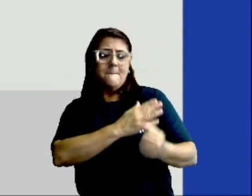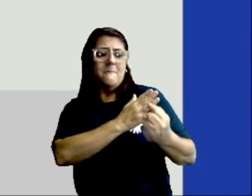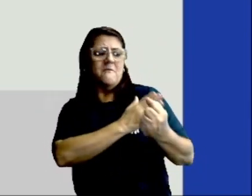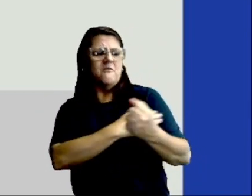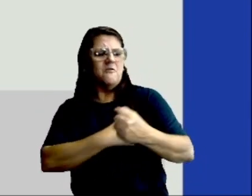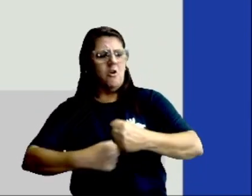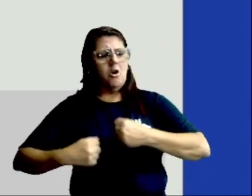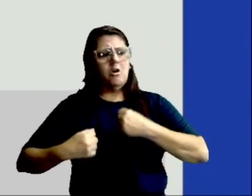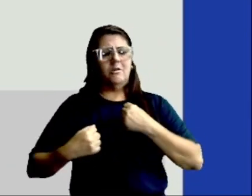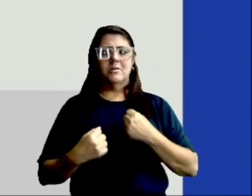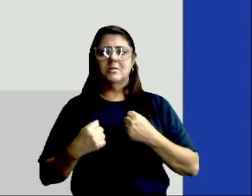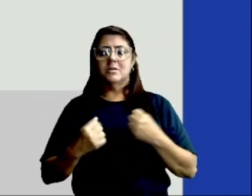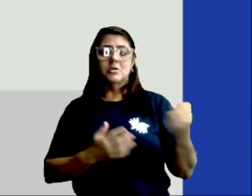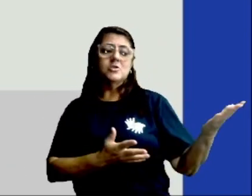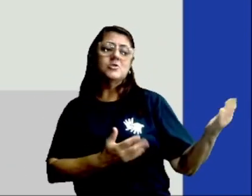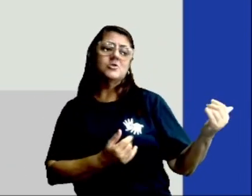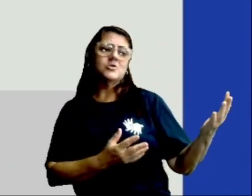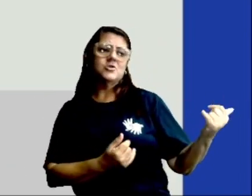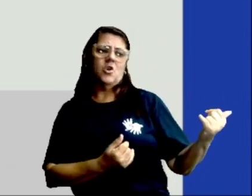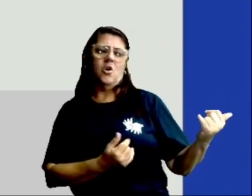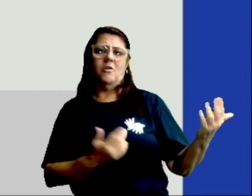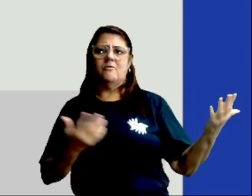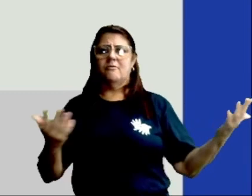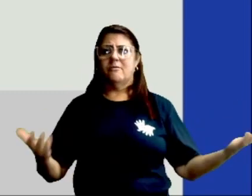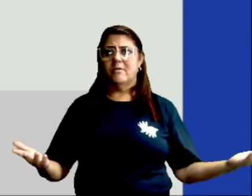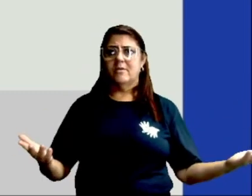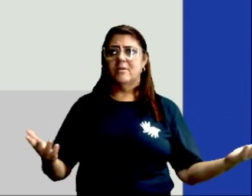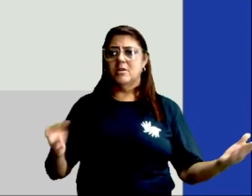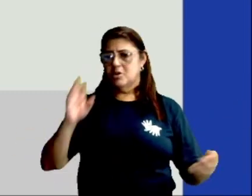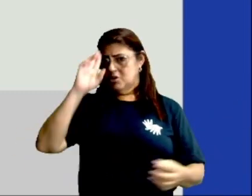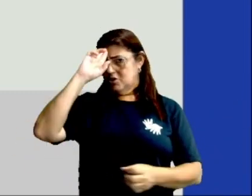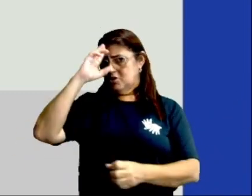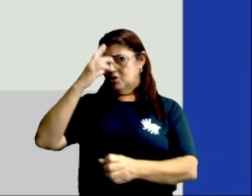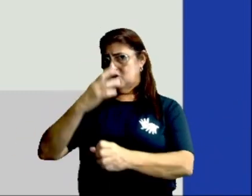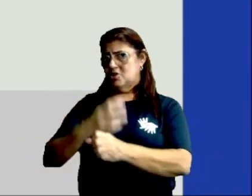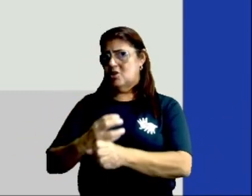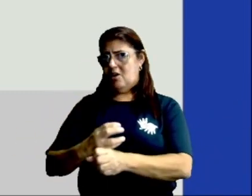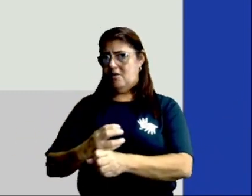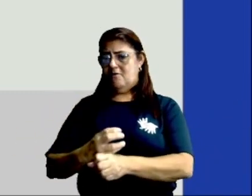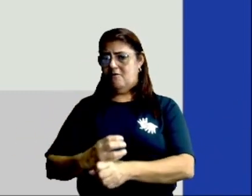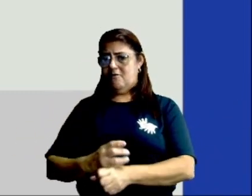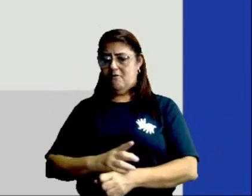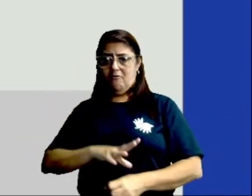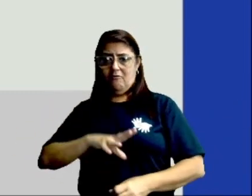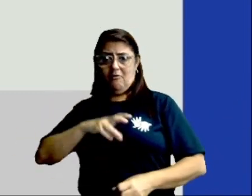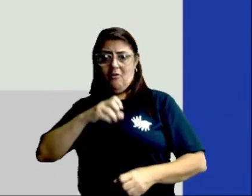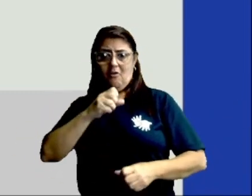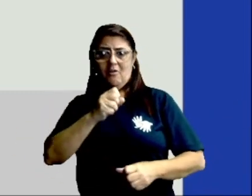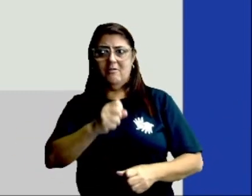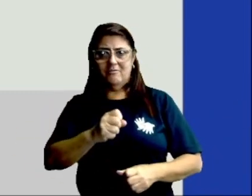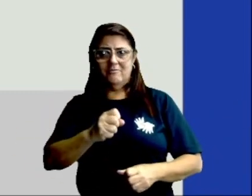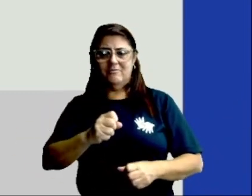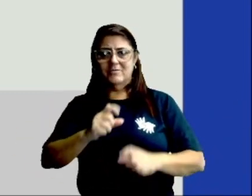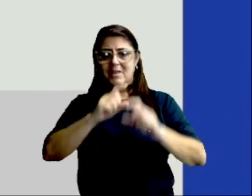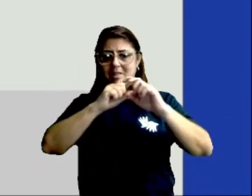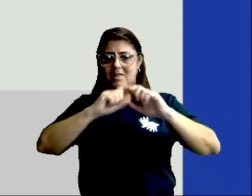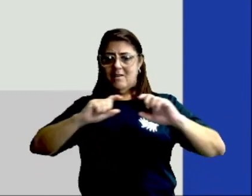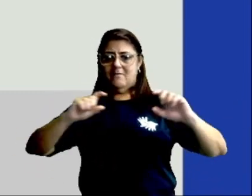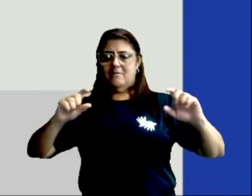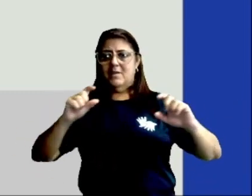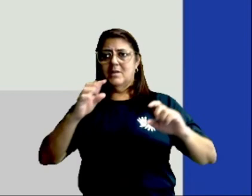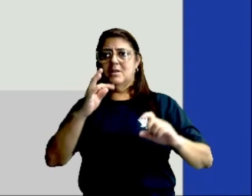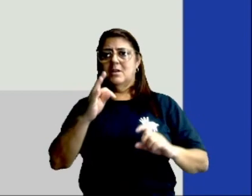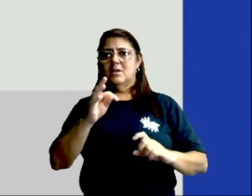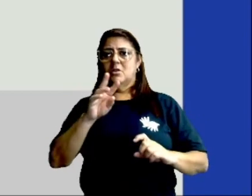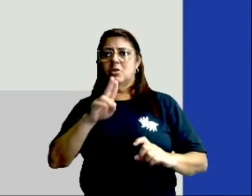A palavra jovem se refere a quem? E a expressão chefe guerreiro? Na frase, Tupã, o